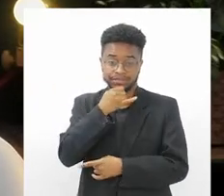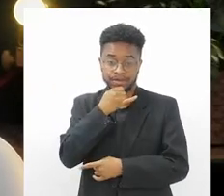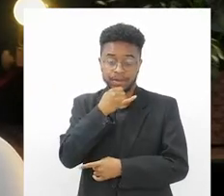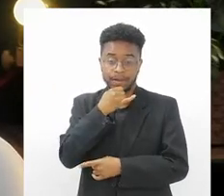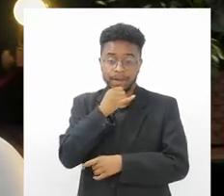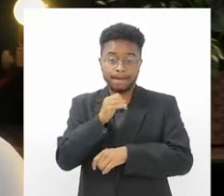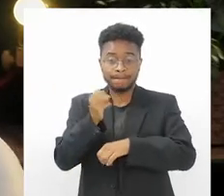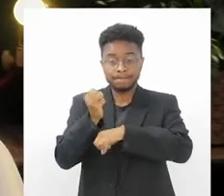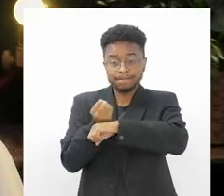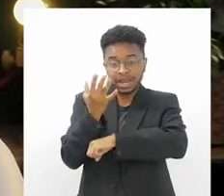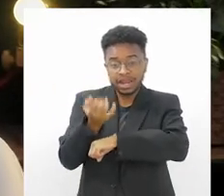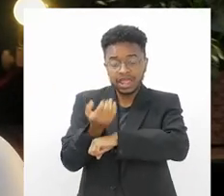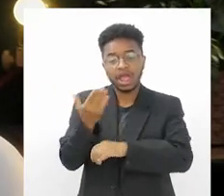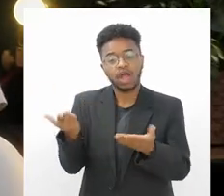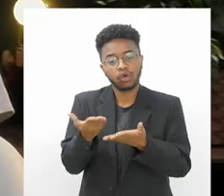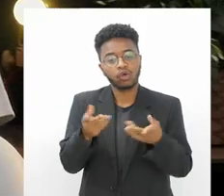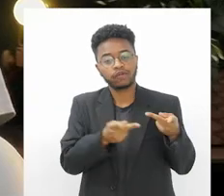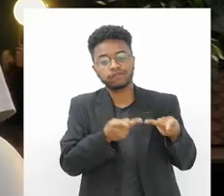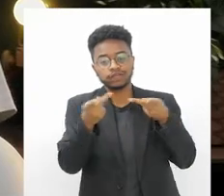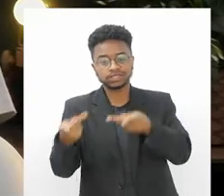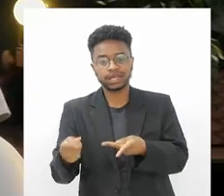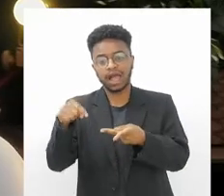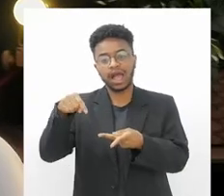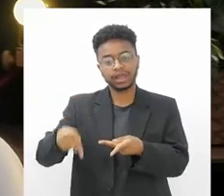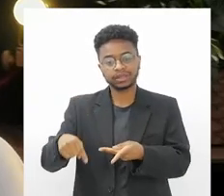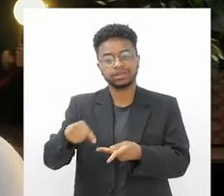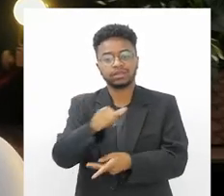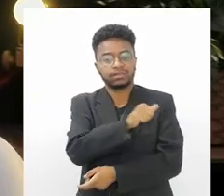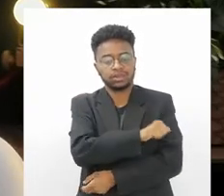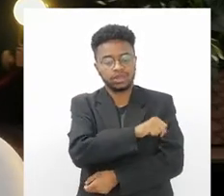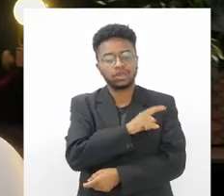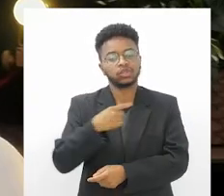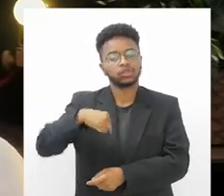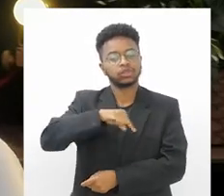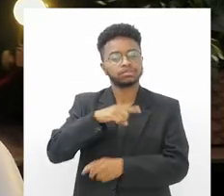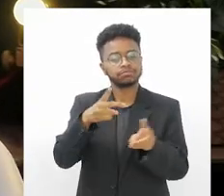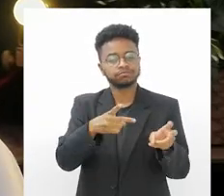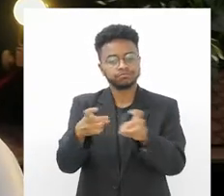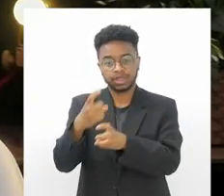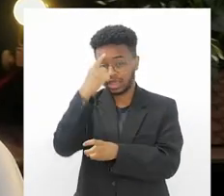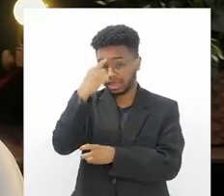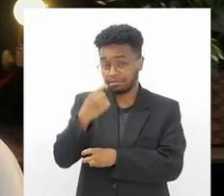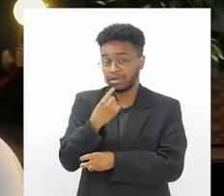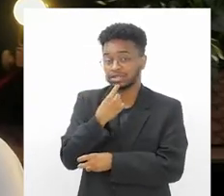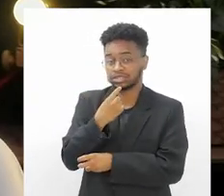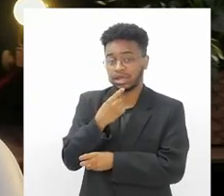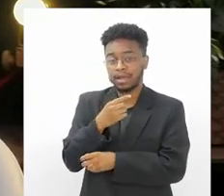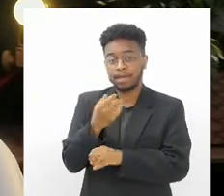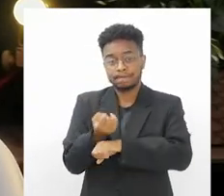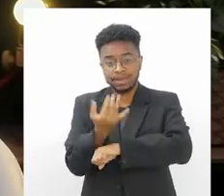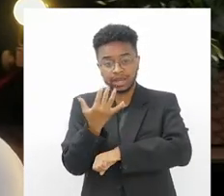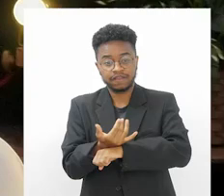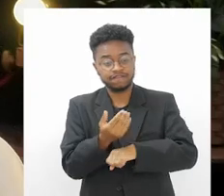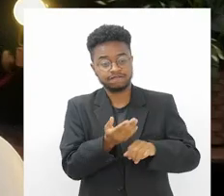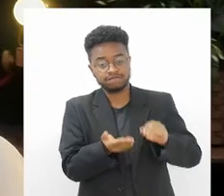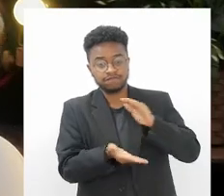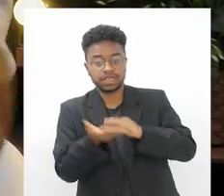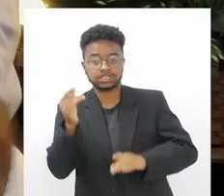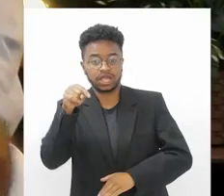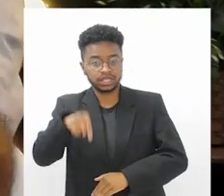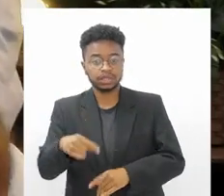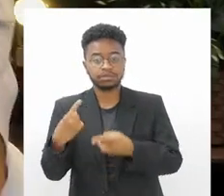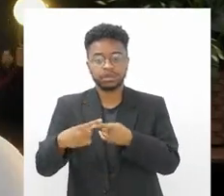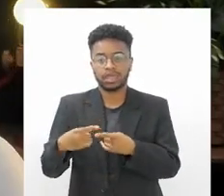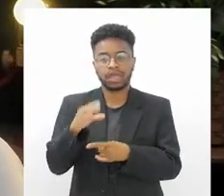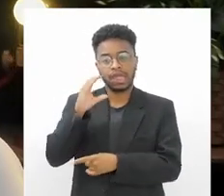lá do Polo Norte, vêm para cá agora, a gente vê muita imagem, né? Das baleias se acasalando aqui, porque está mais quente e tudo, depois elas